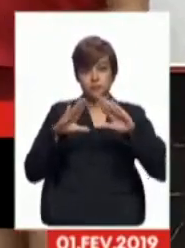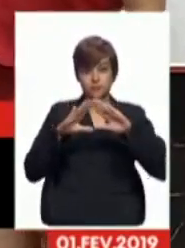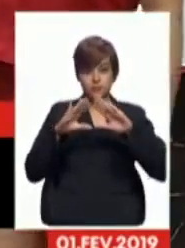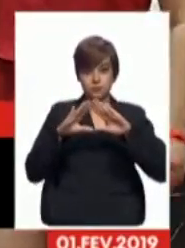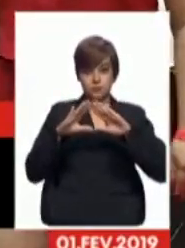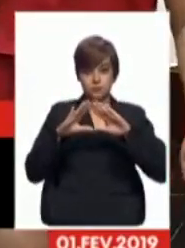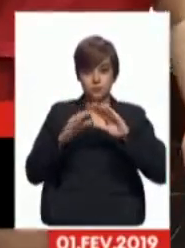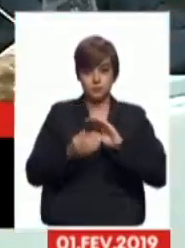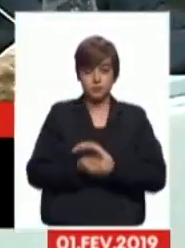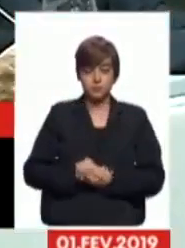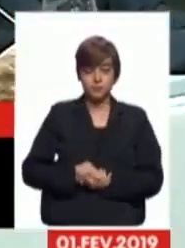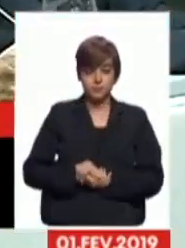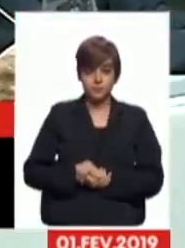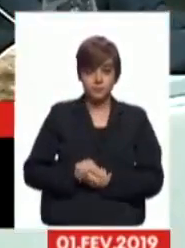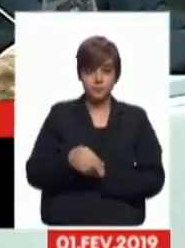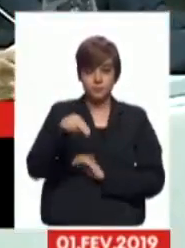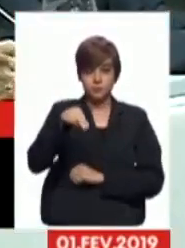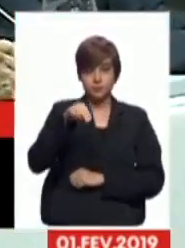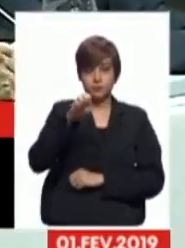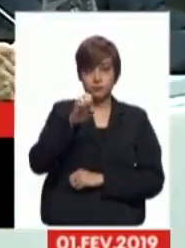Neilando Alves Pimenta.